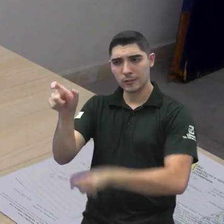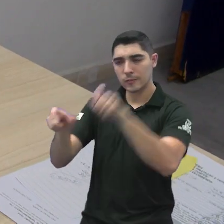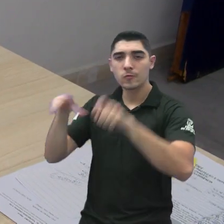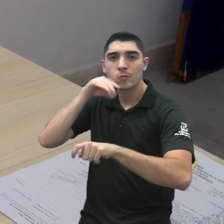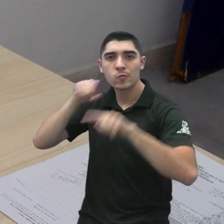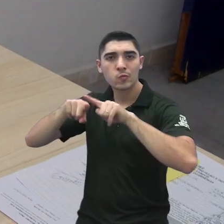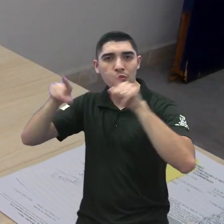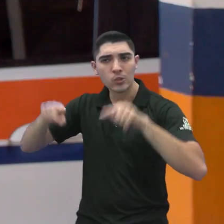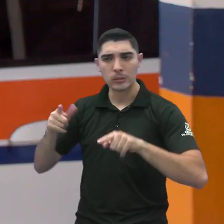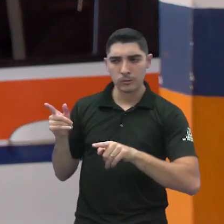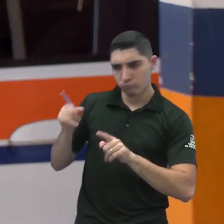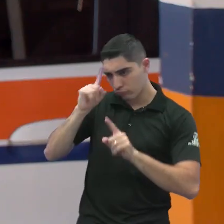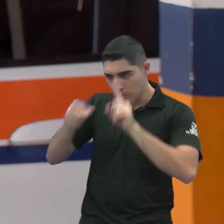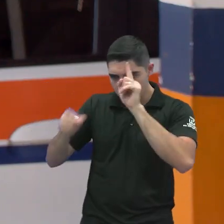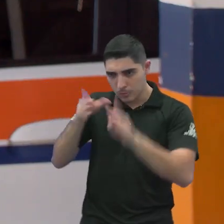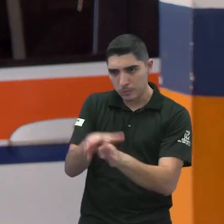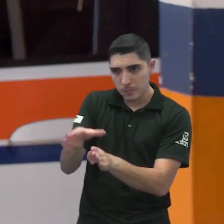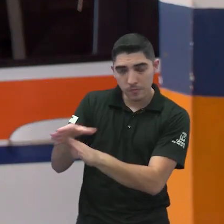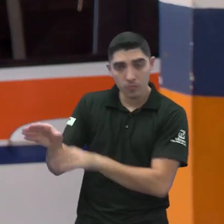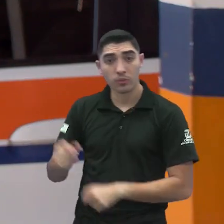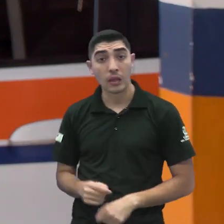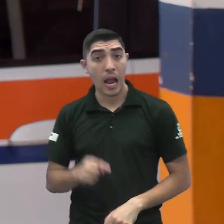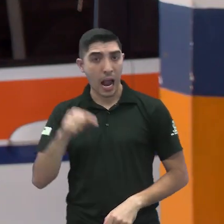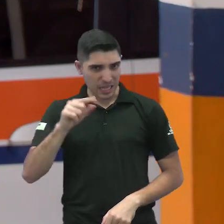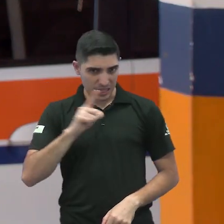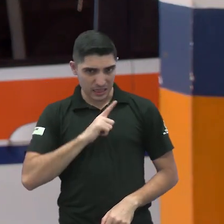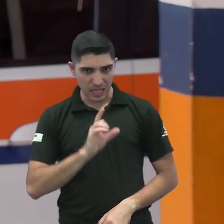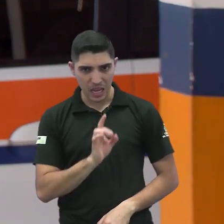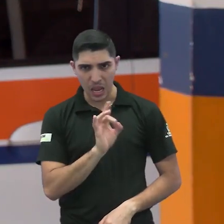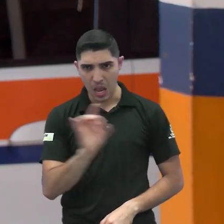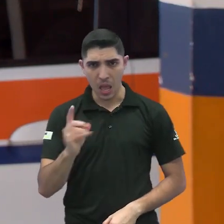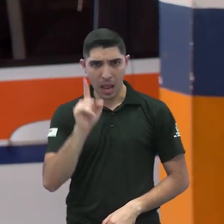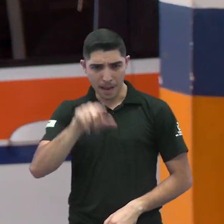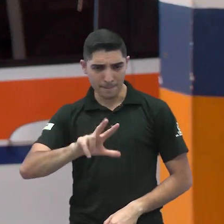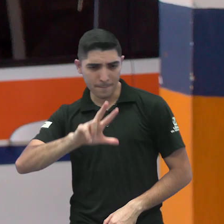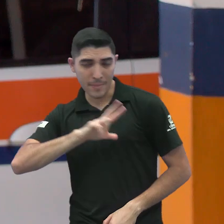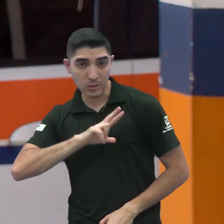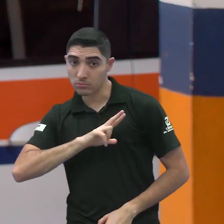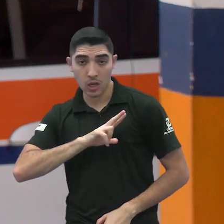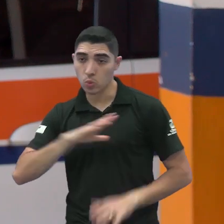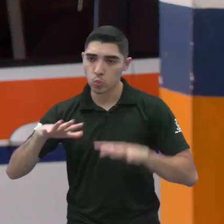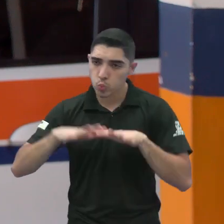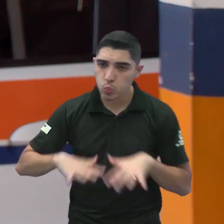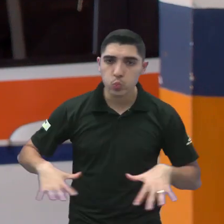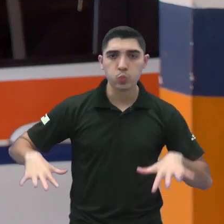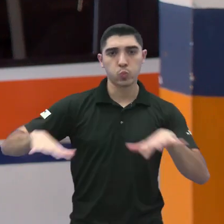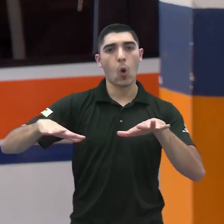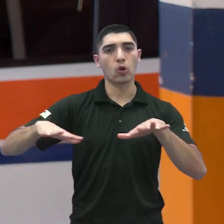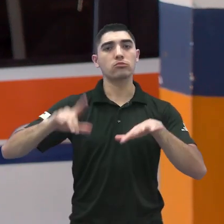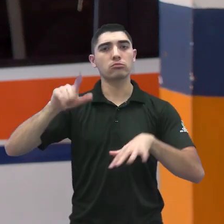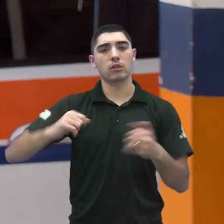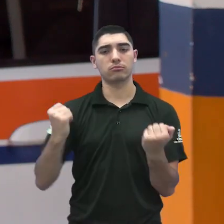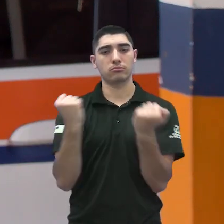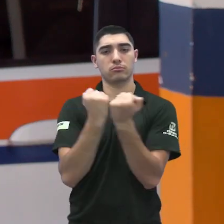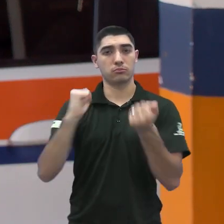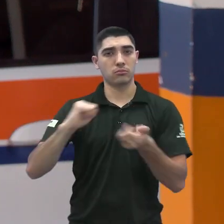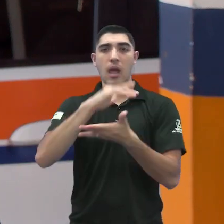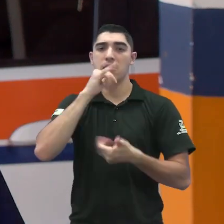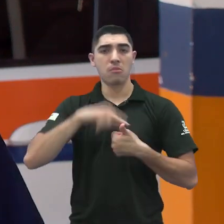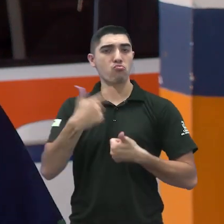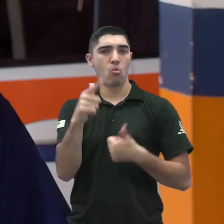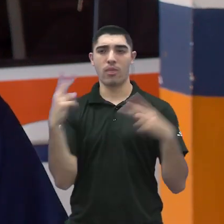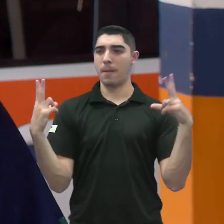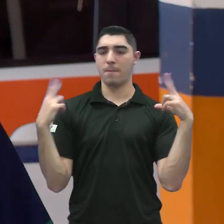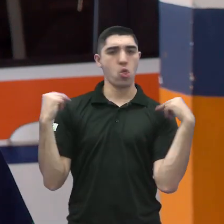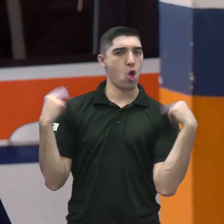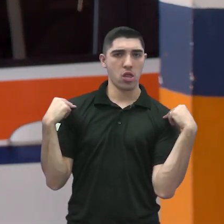25 agentes. Aqui não tem nenhuma função particular, todos são agentes da Defesa Civil. Então, eu costumo